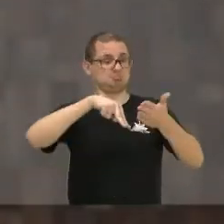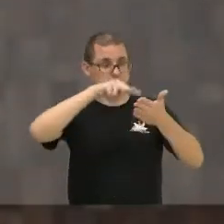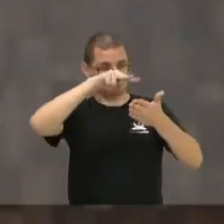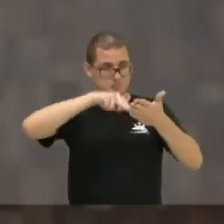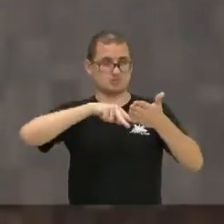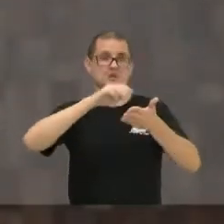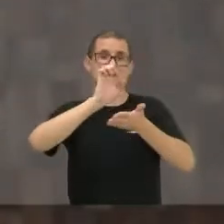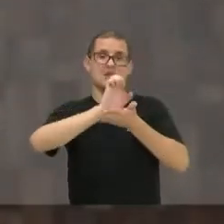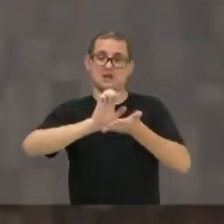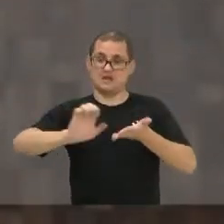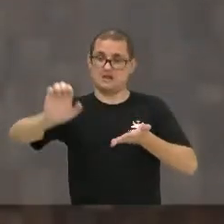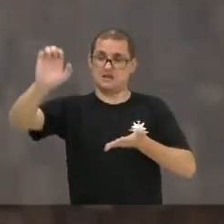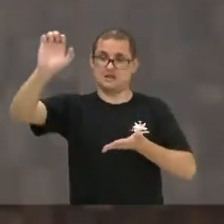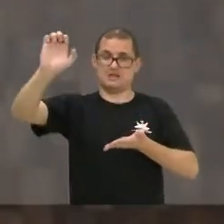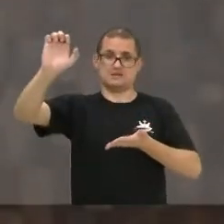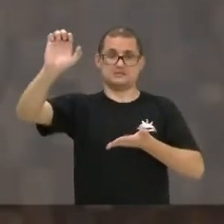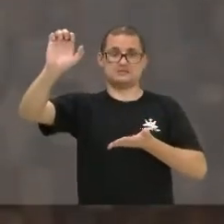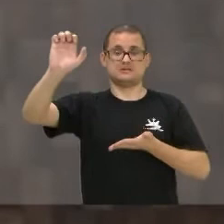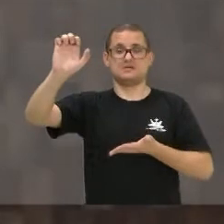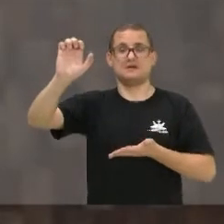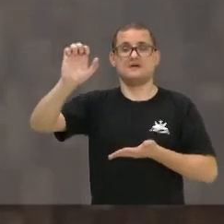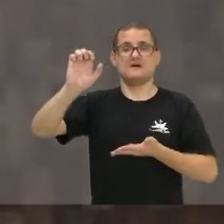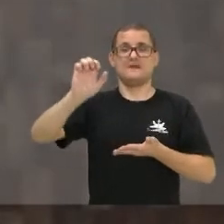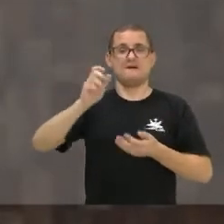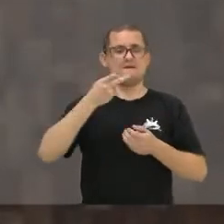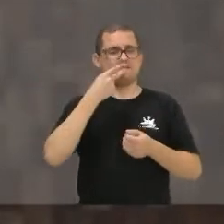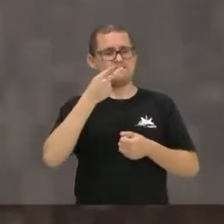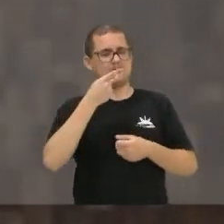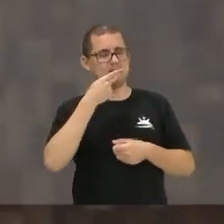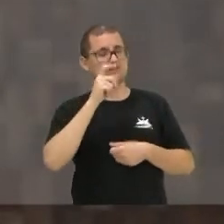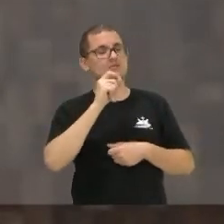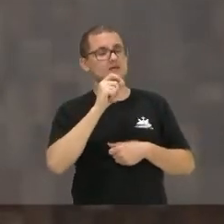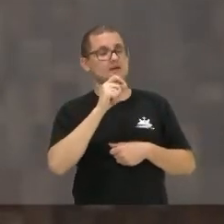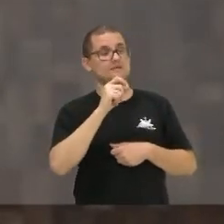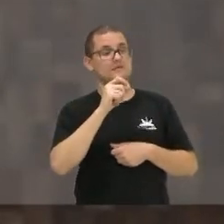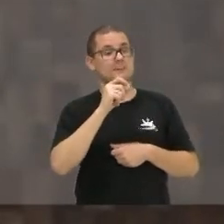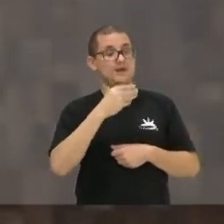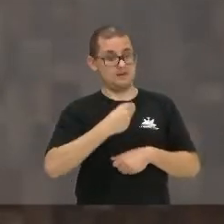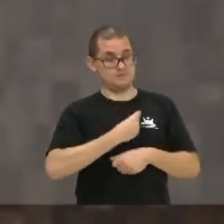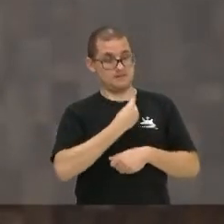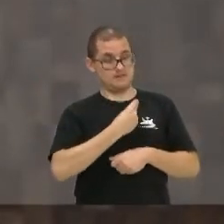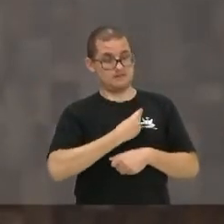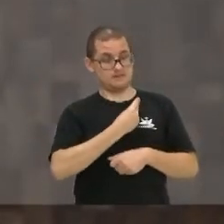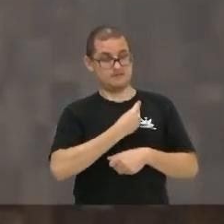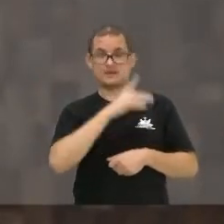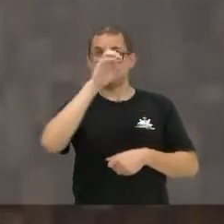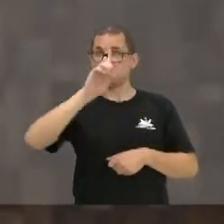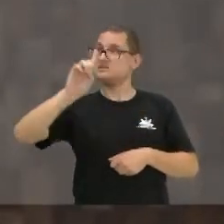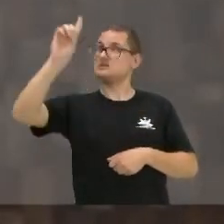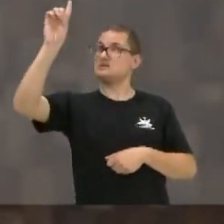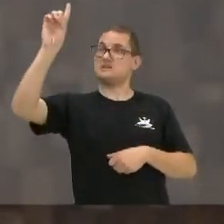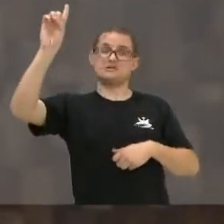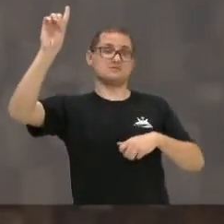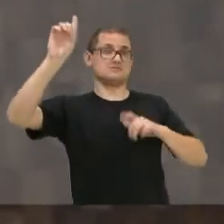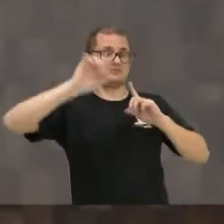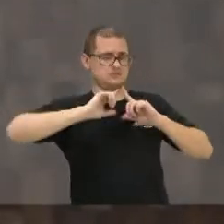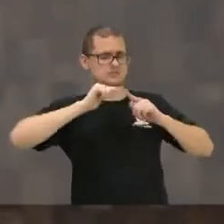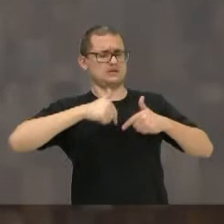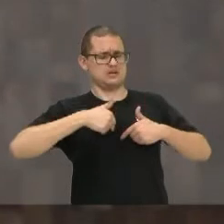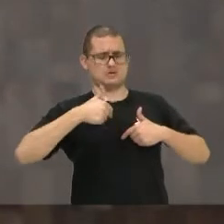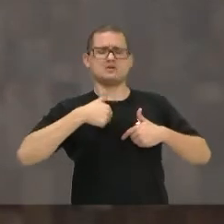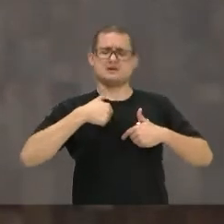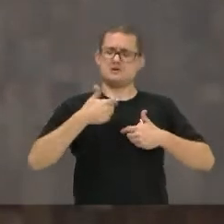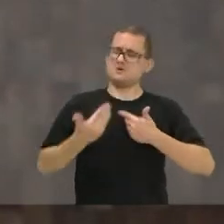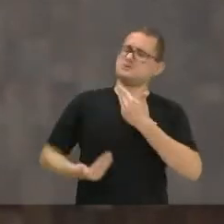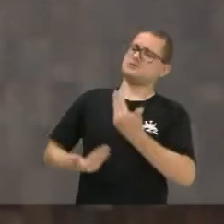dos habitantes de galati disse acad pela vida de haver o deus de israel a quem sirvo